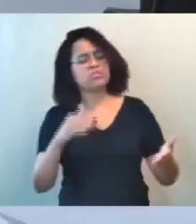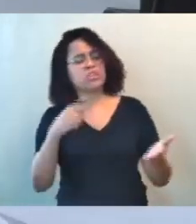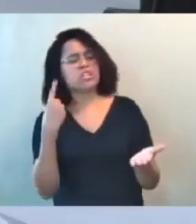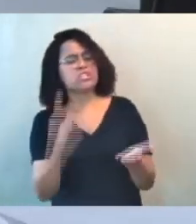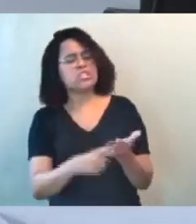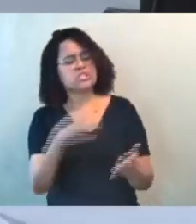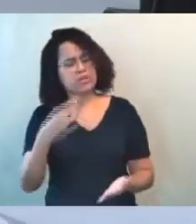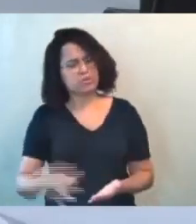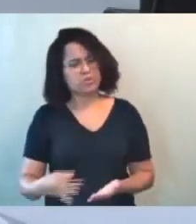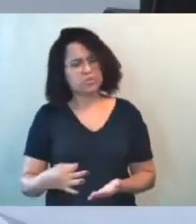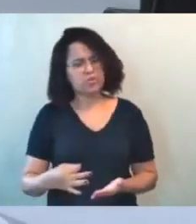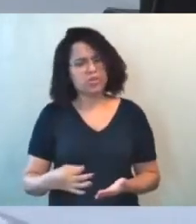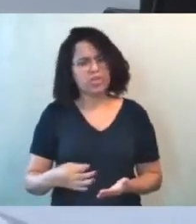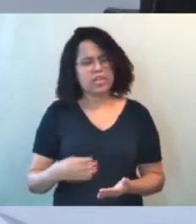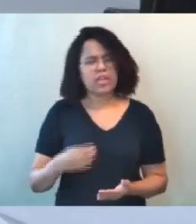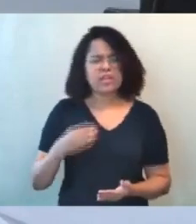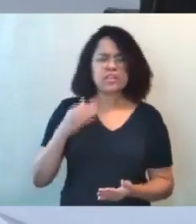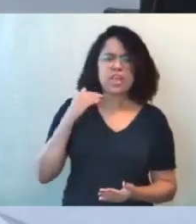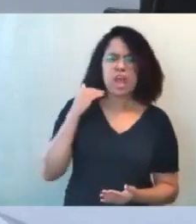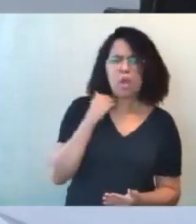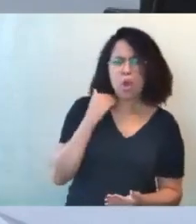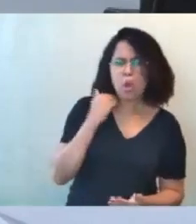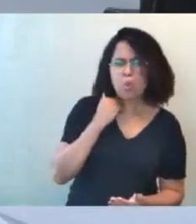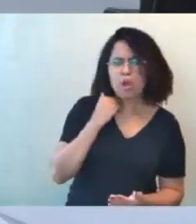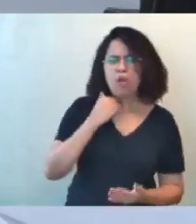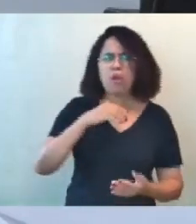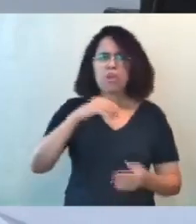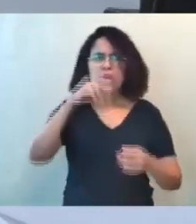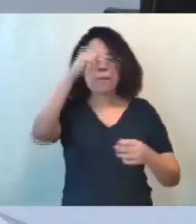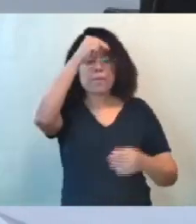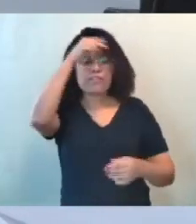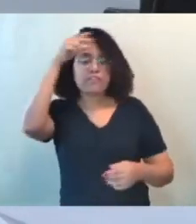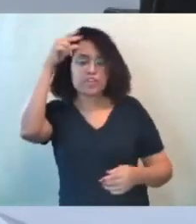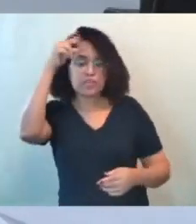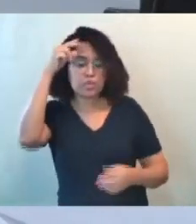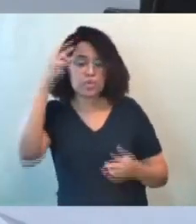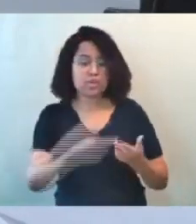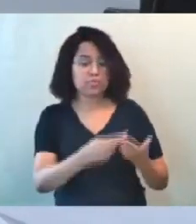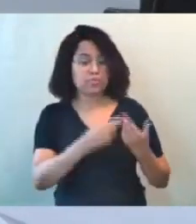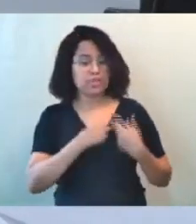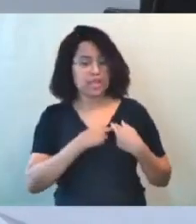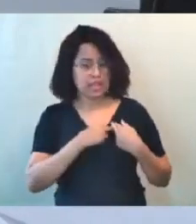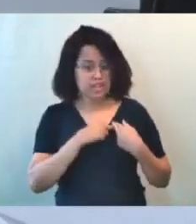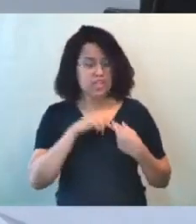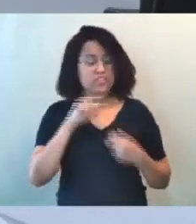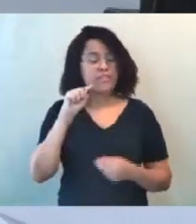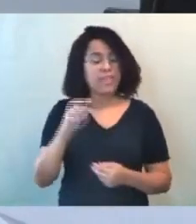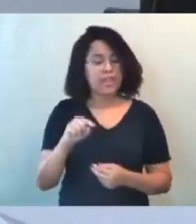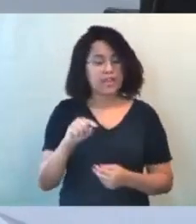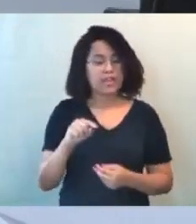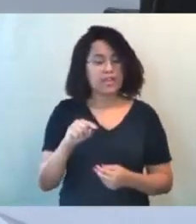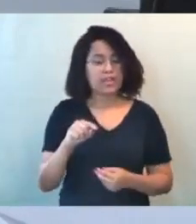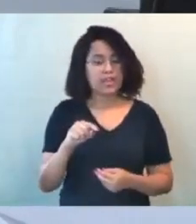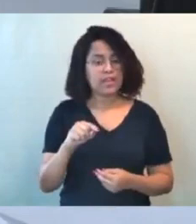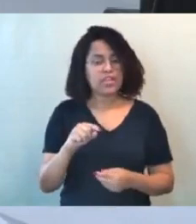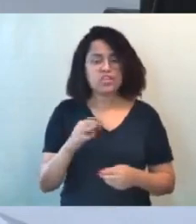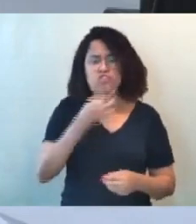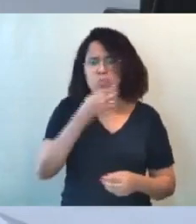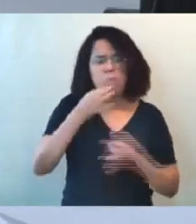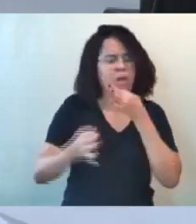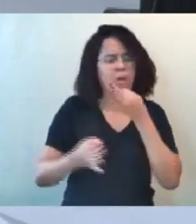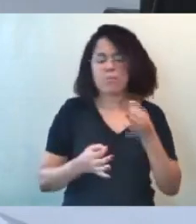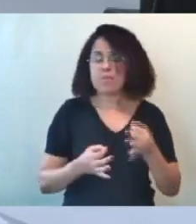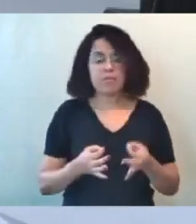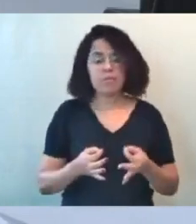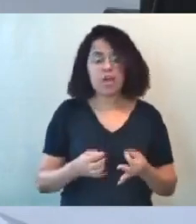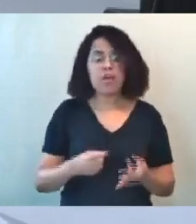da Prefeitura e seja de responsabilidade dela. E isso não é opinião. Isso é fato. Inclusive, o senhor respondeu.